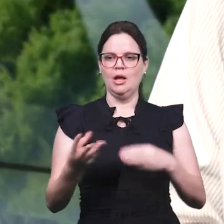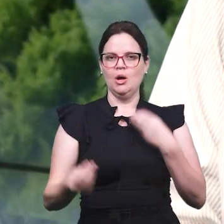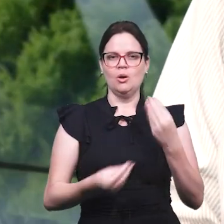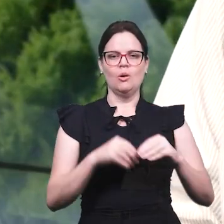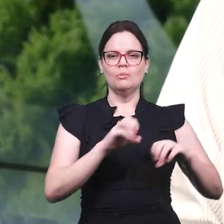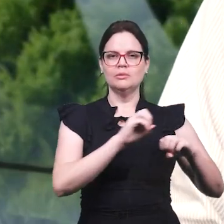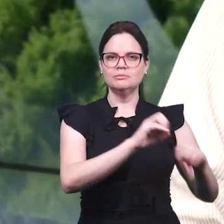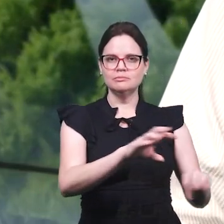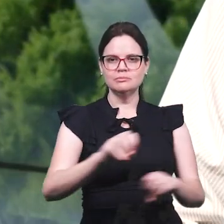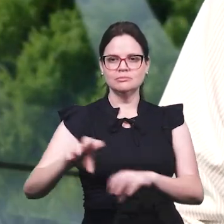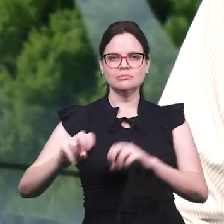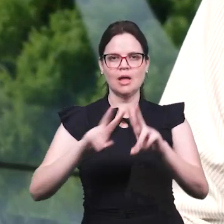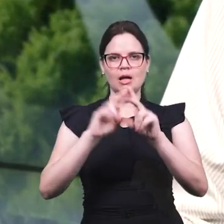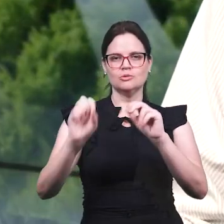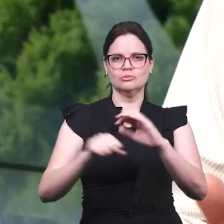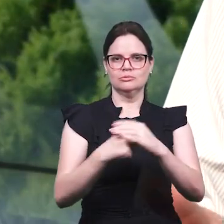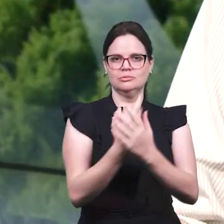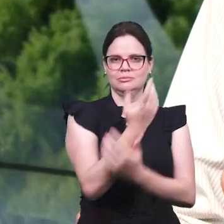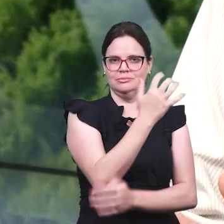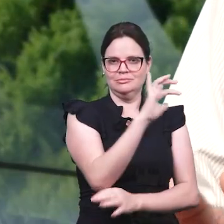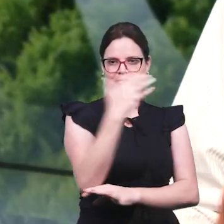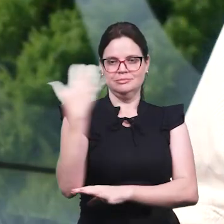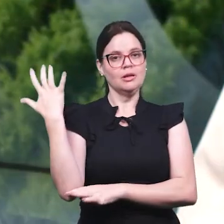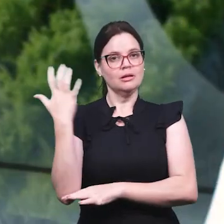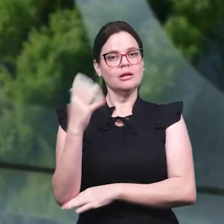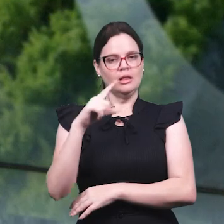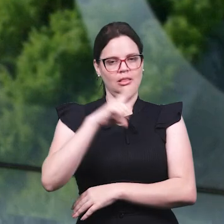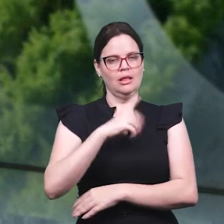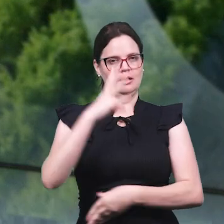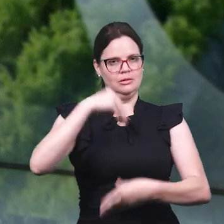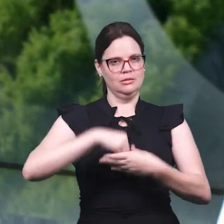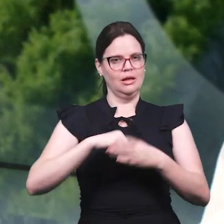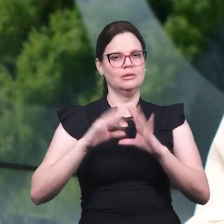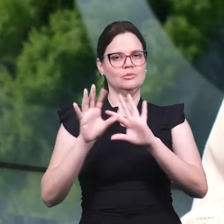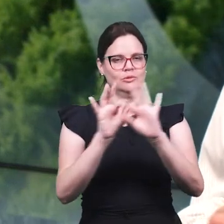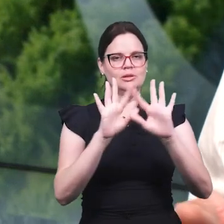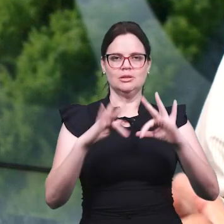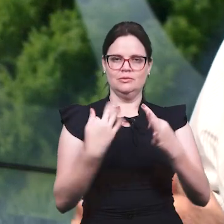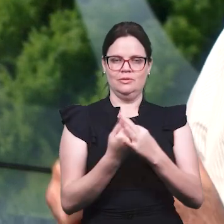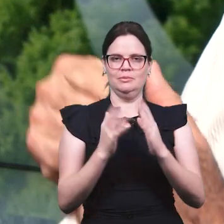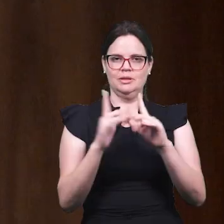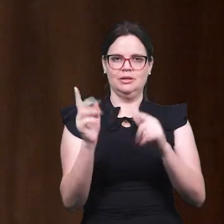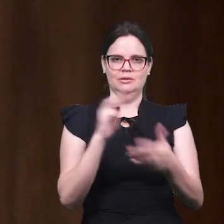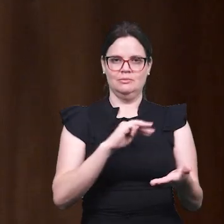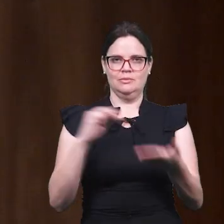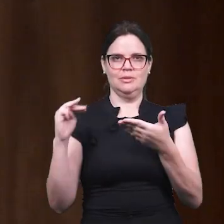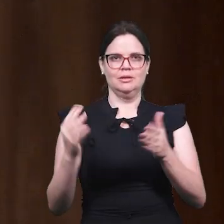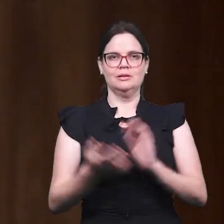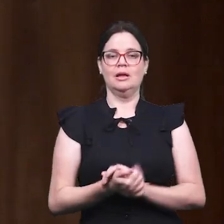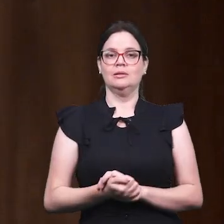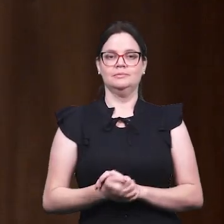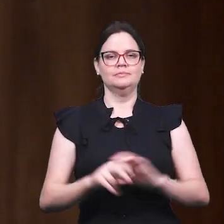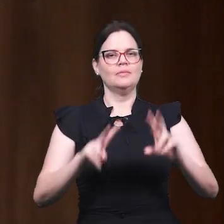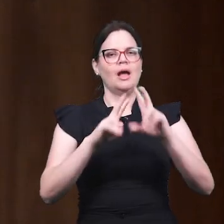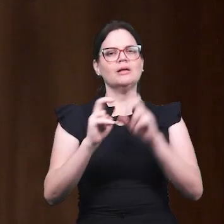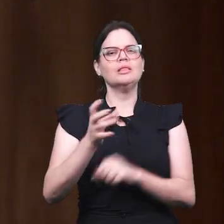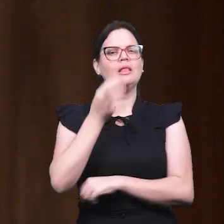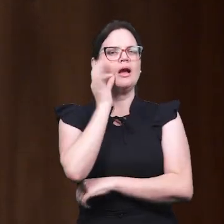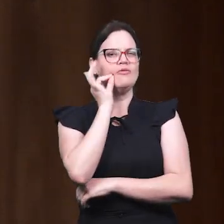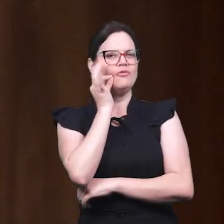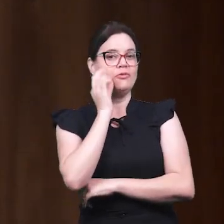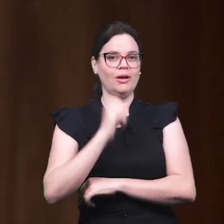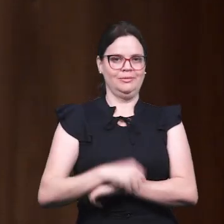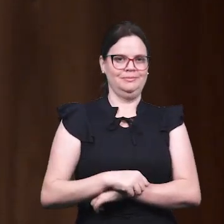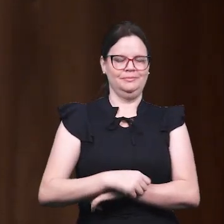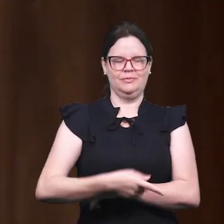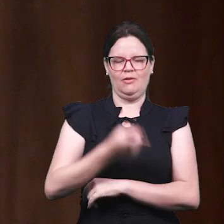ambiental está presente no seminário Unidos em Família da Igreja Cristã Maranata. A alta do café.